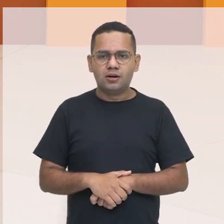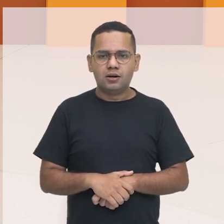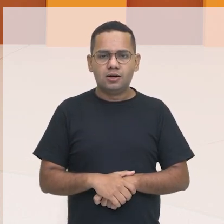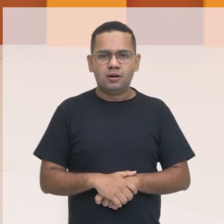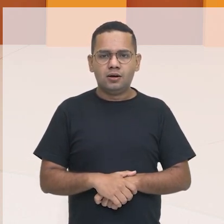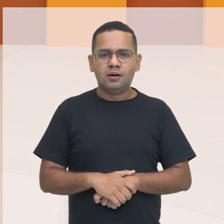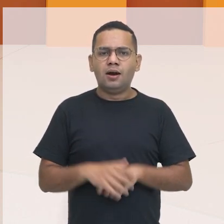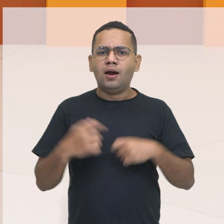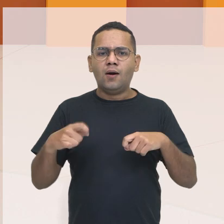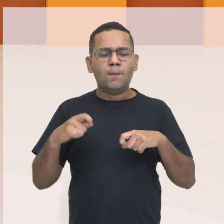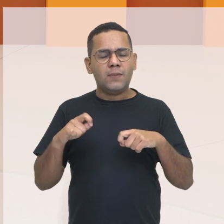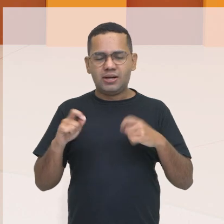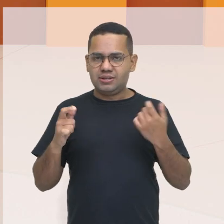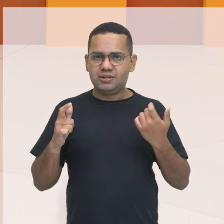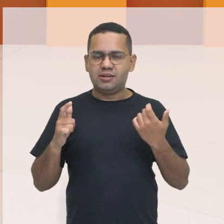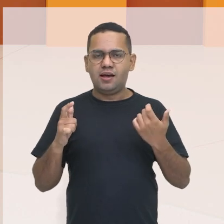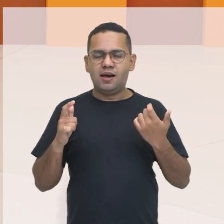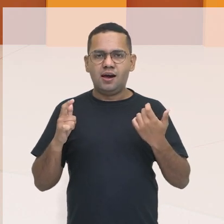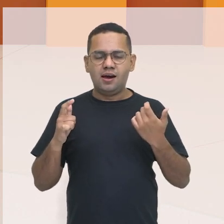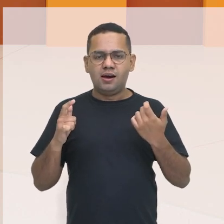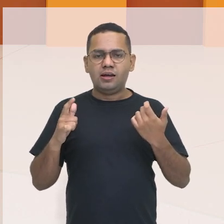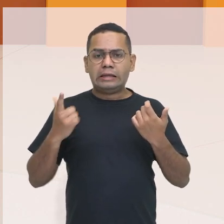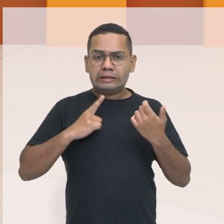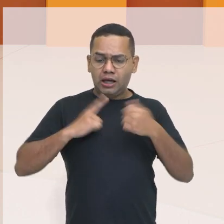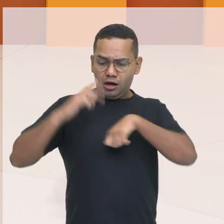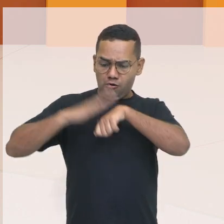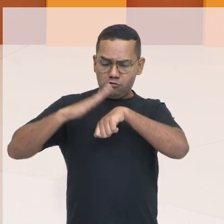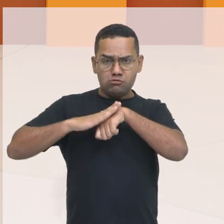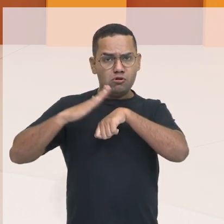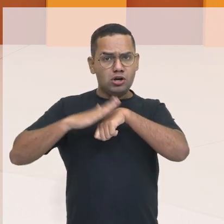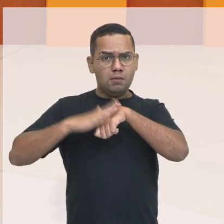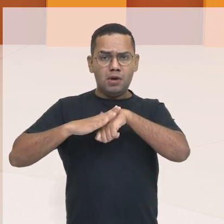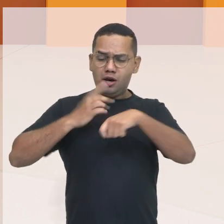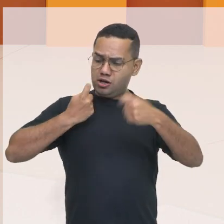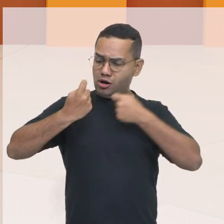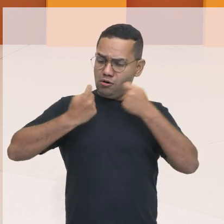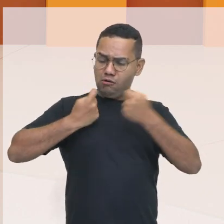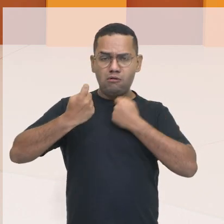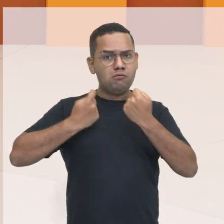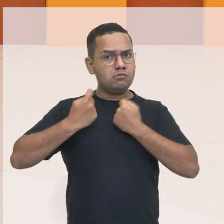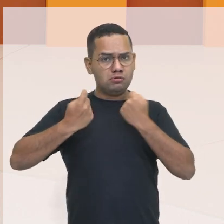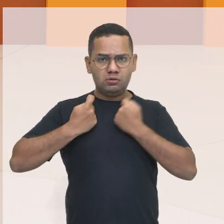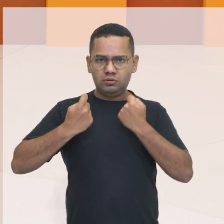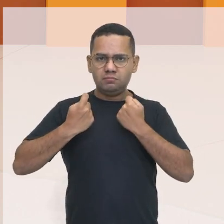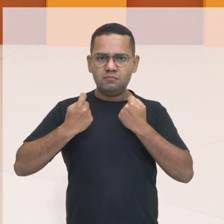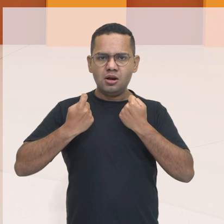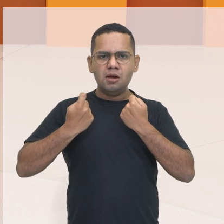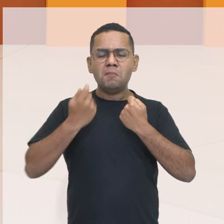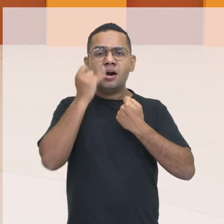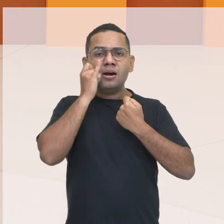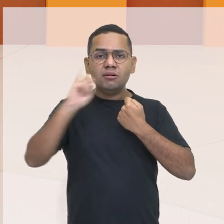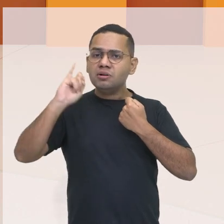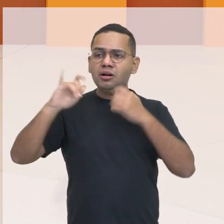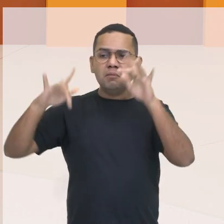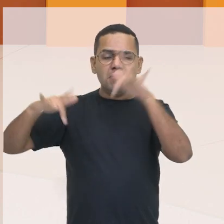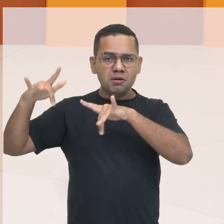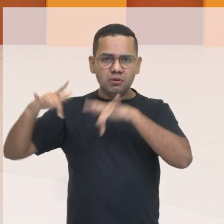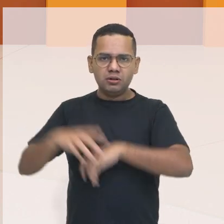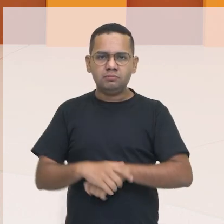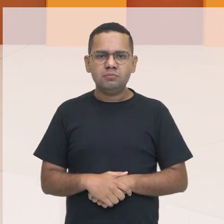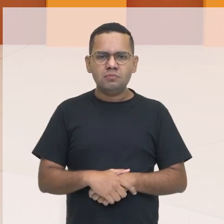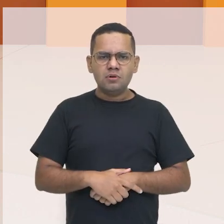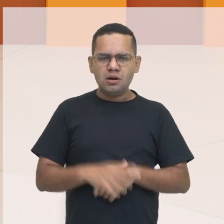desvencilhar dessas cordinhas aqui e tomar conta, tomar as rédeas desse nosso próprio existir. Será que é possível fazer